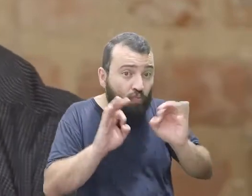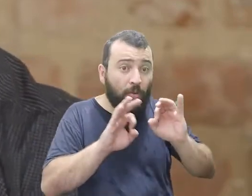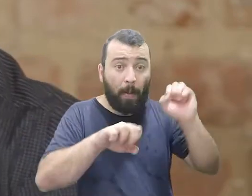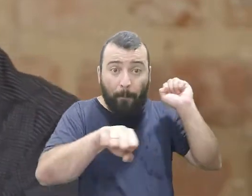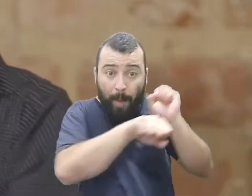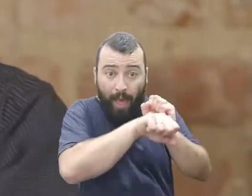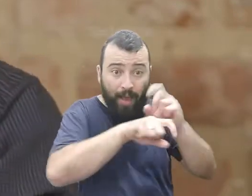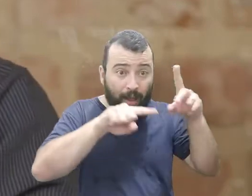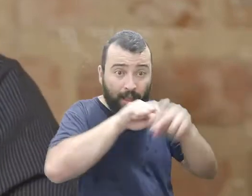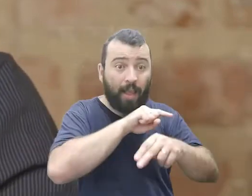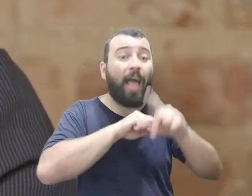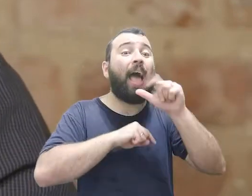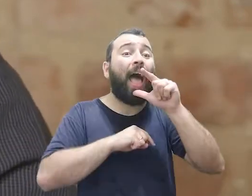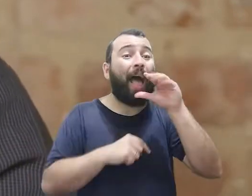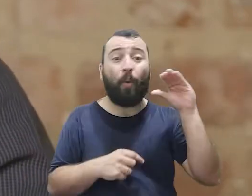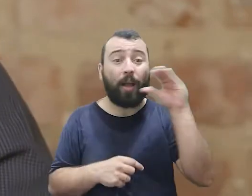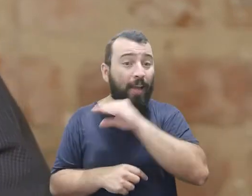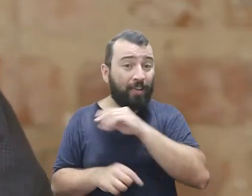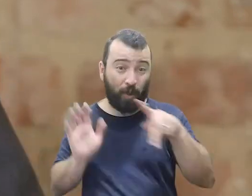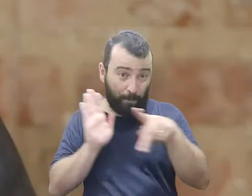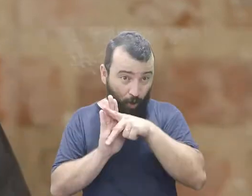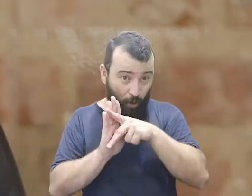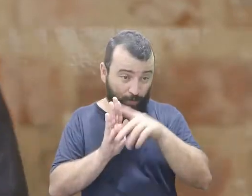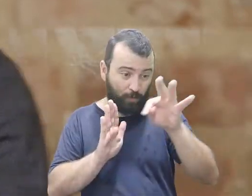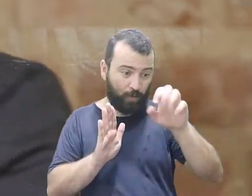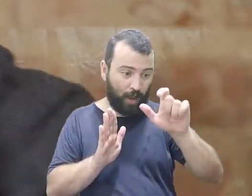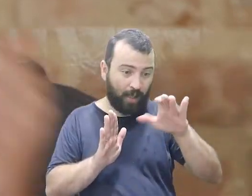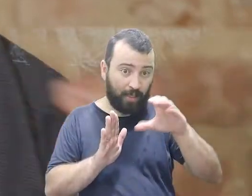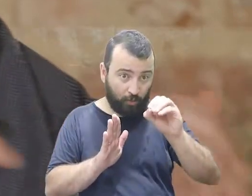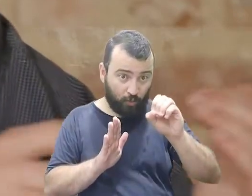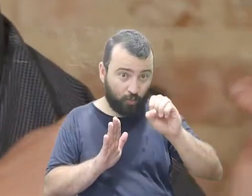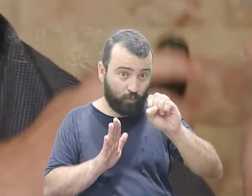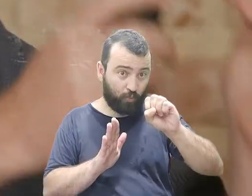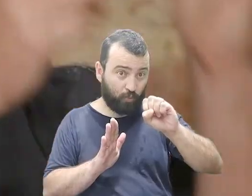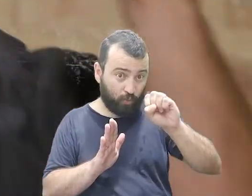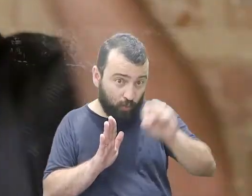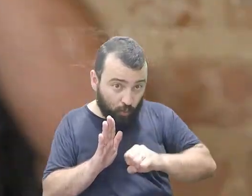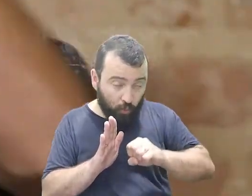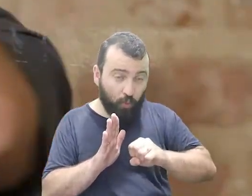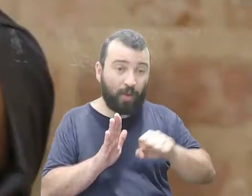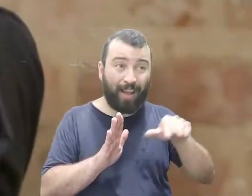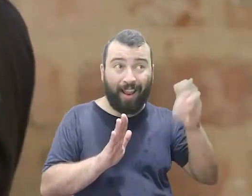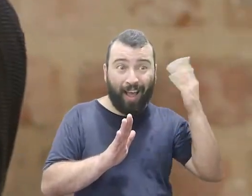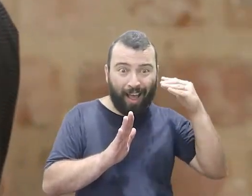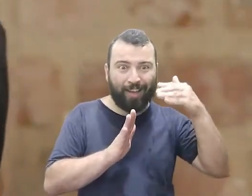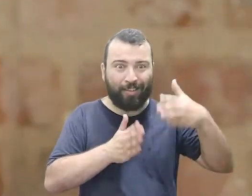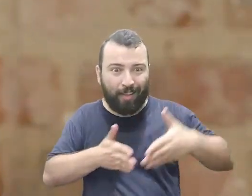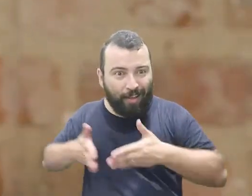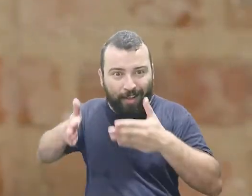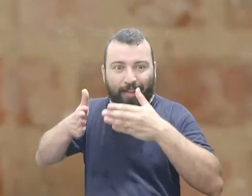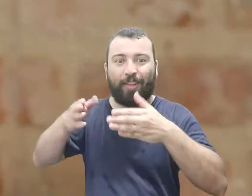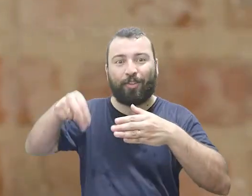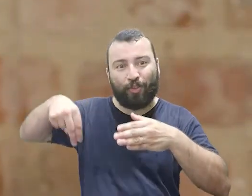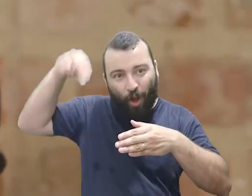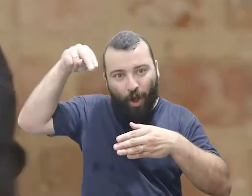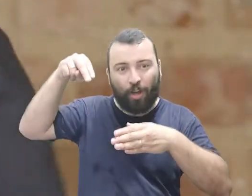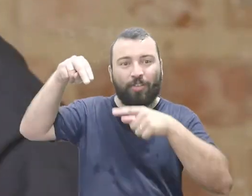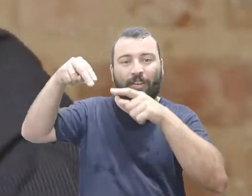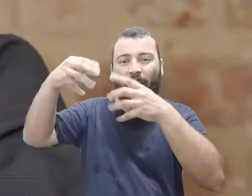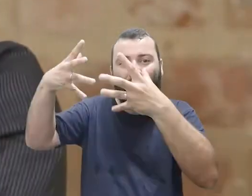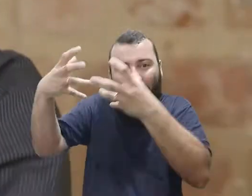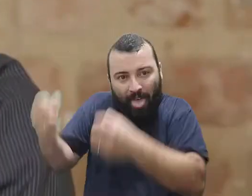circulação interrompe, as águas quentes do Atlântico Sul, que antes entravam no Atlântico Norte e depois afundavam ali na